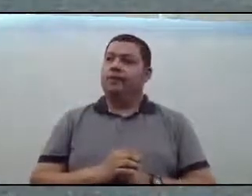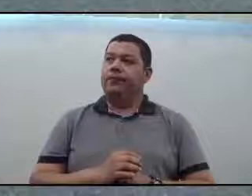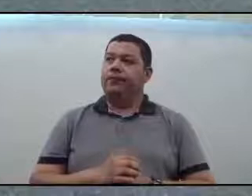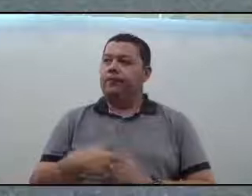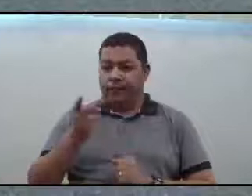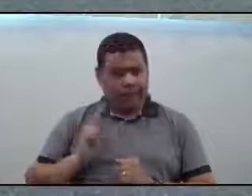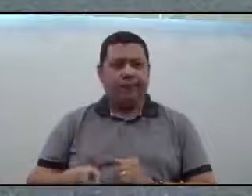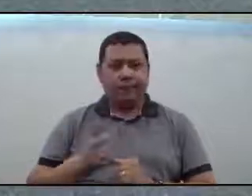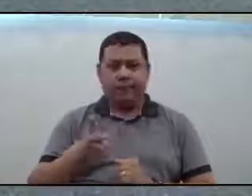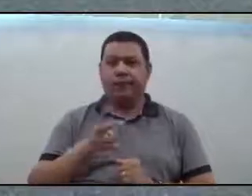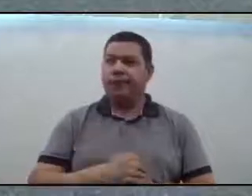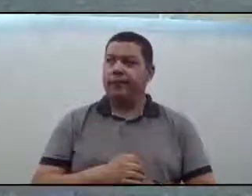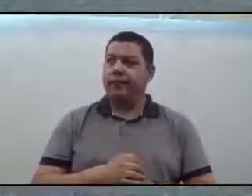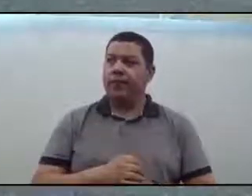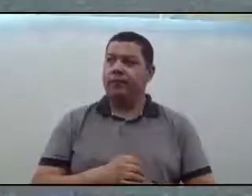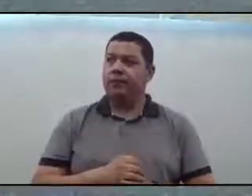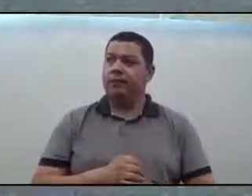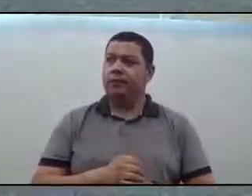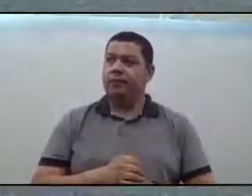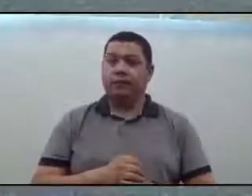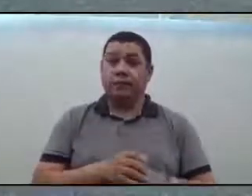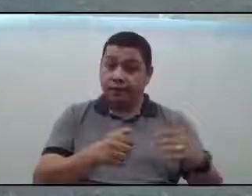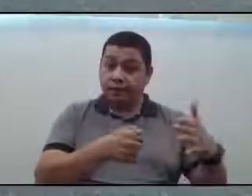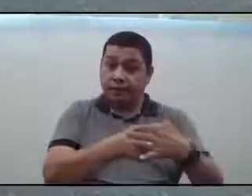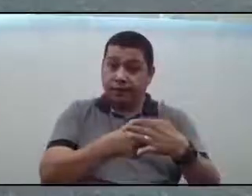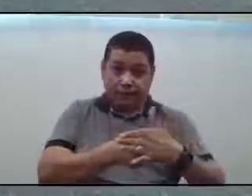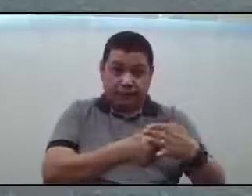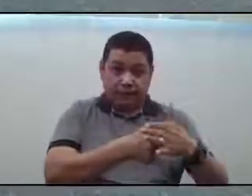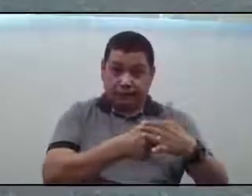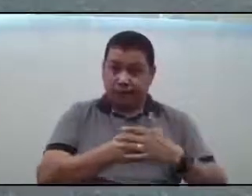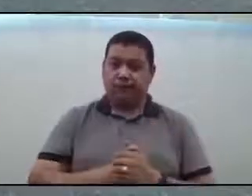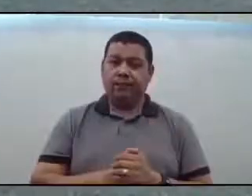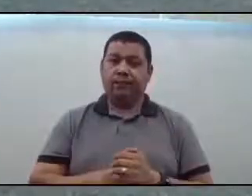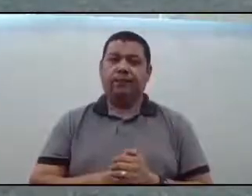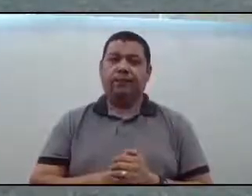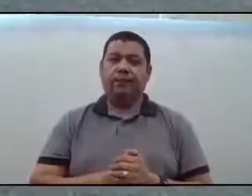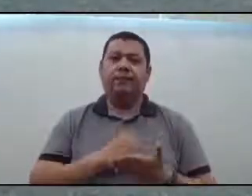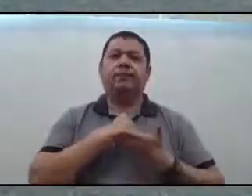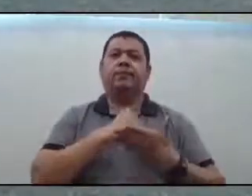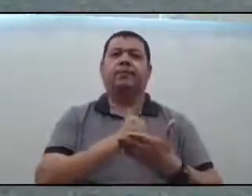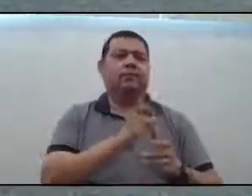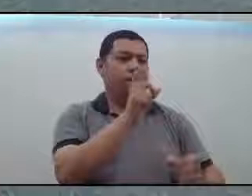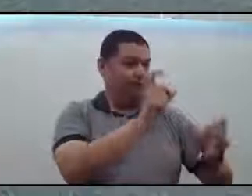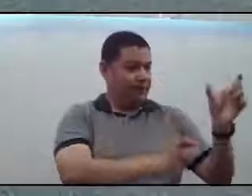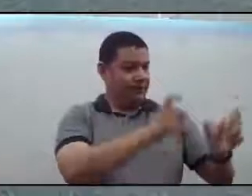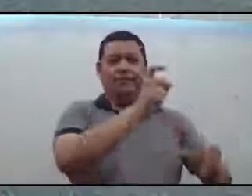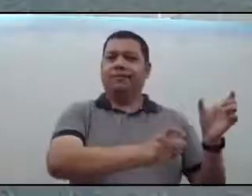continuamos lá, mesmo estando lá, fazendo cobrança, fazendo pedido para atender a população.